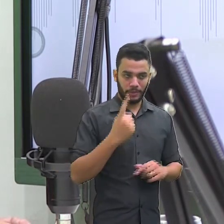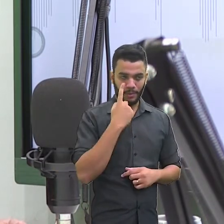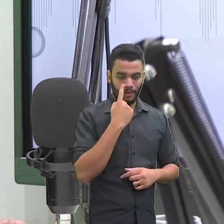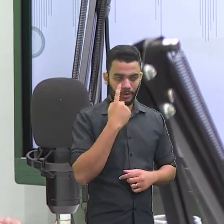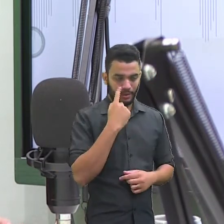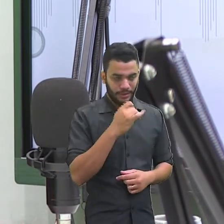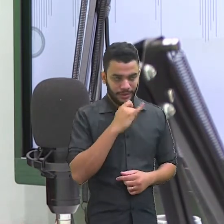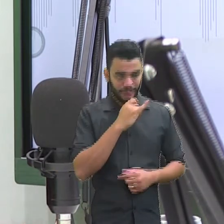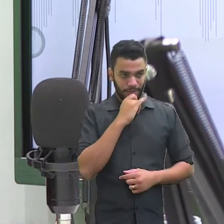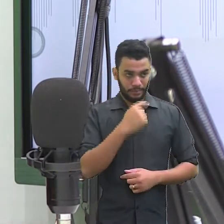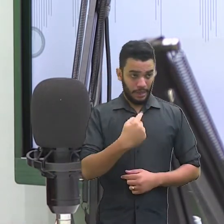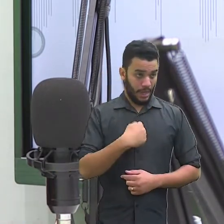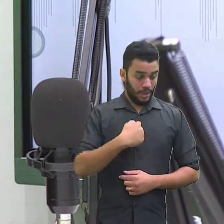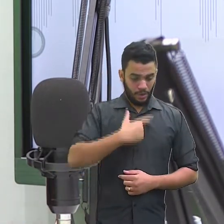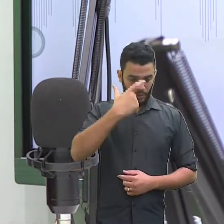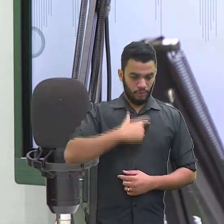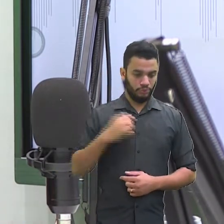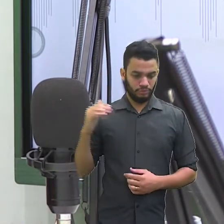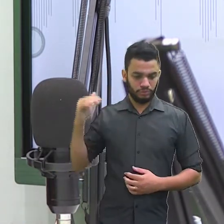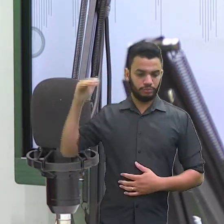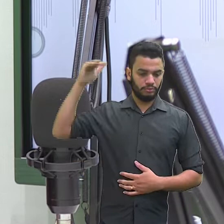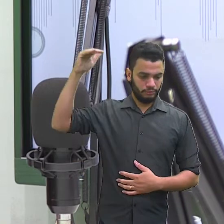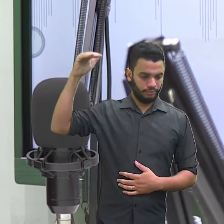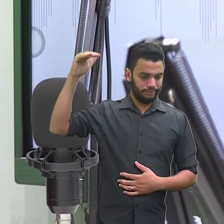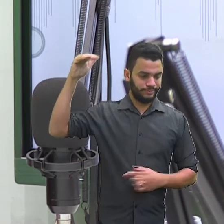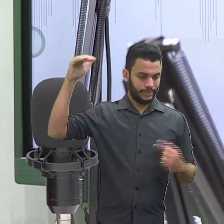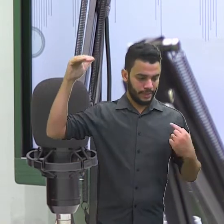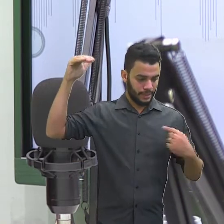ter autoridade, outra coisa é ser